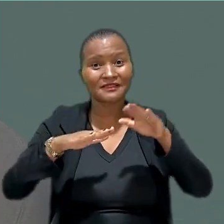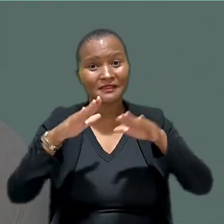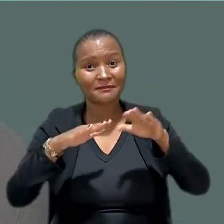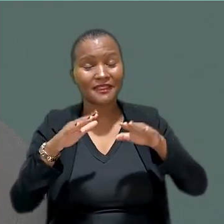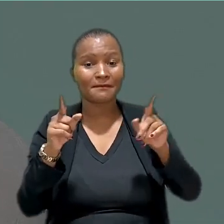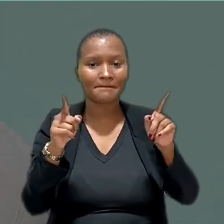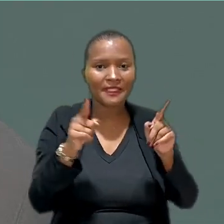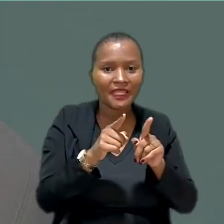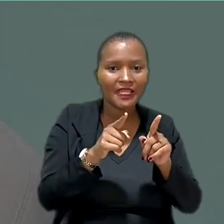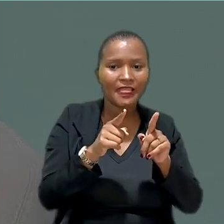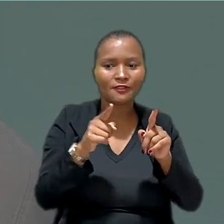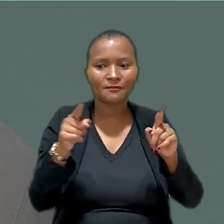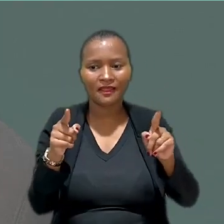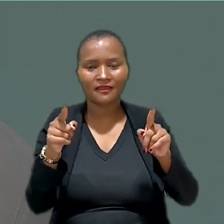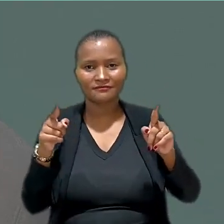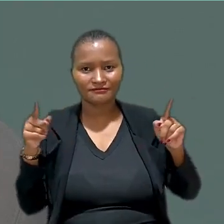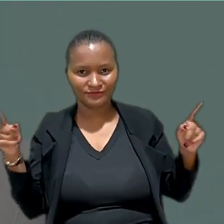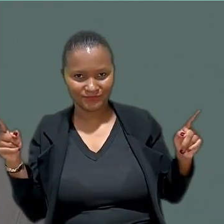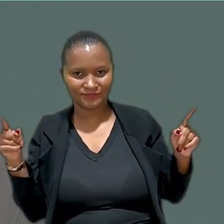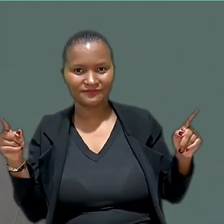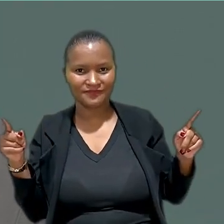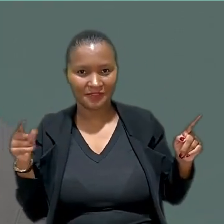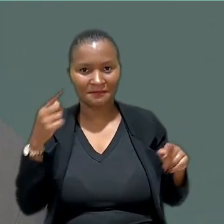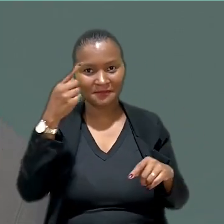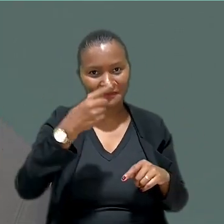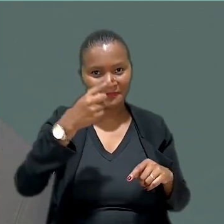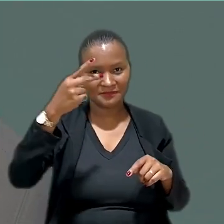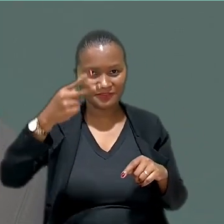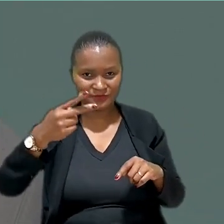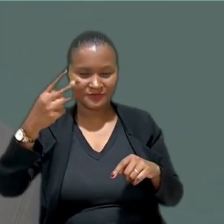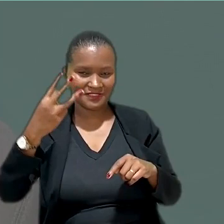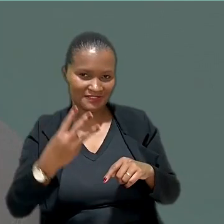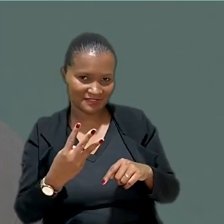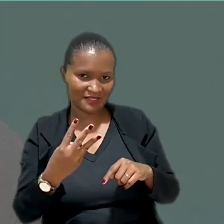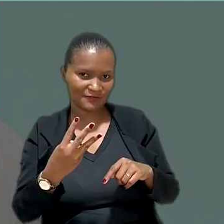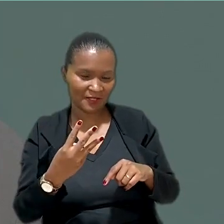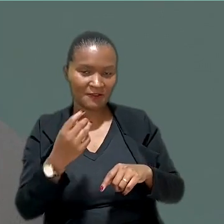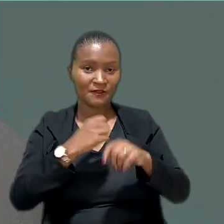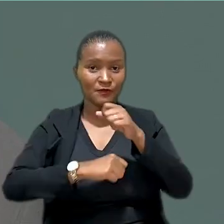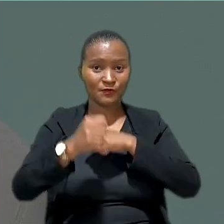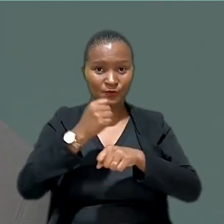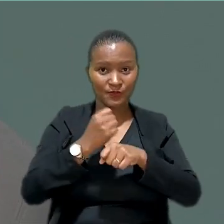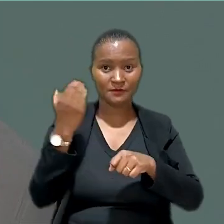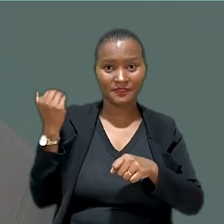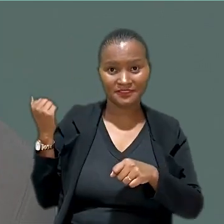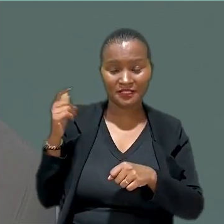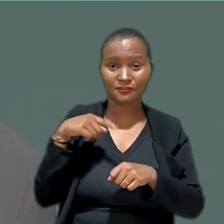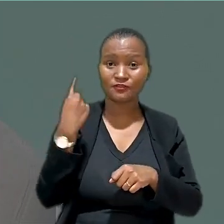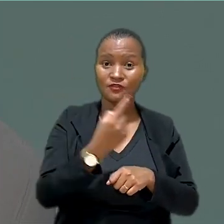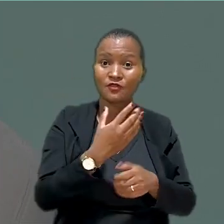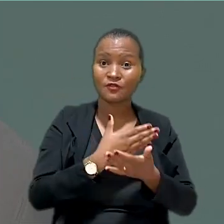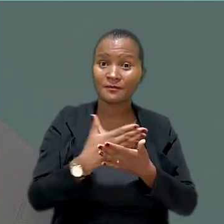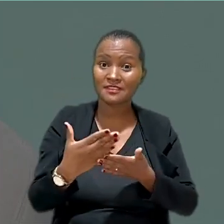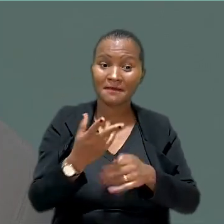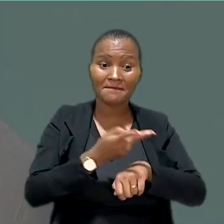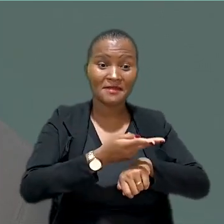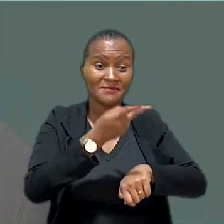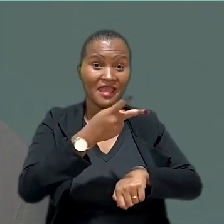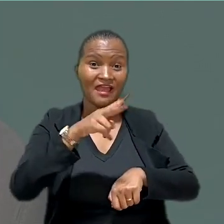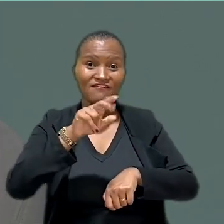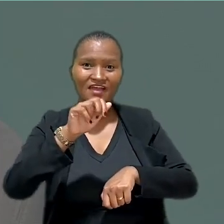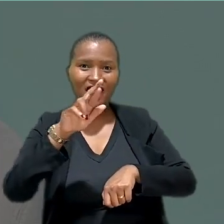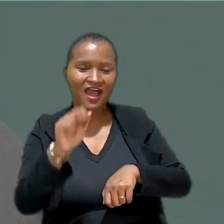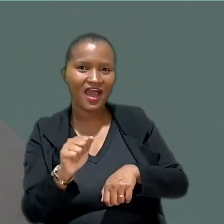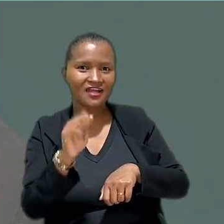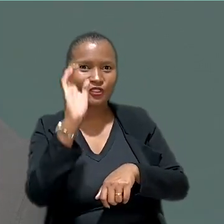porte, pequeno porte, médio porte, grande porte, primeiro, segundo e terceiro lugares. O ano passado, nós começamos a premiar as varas